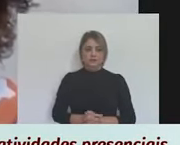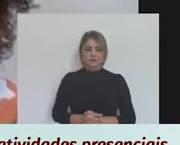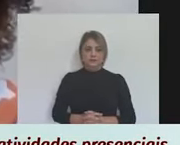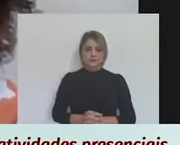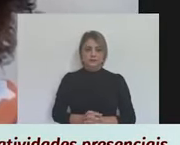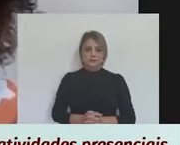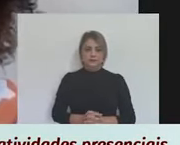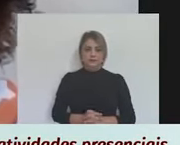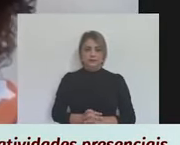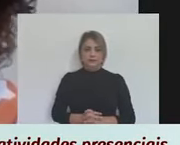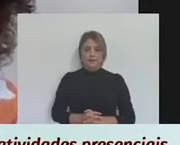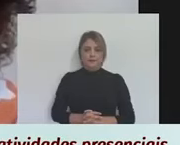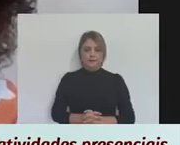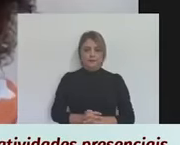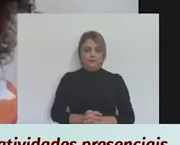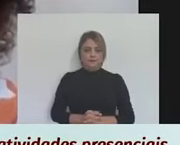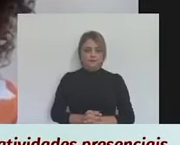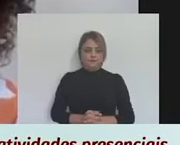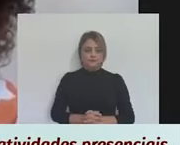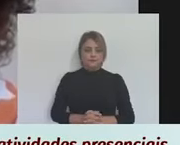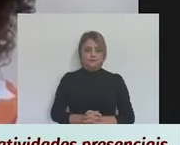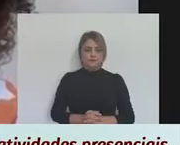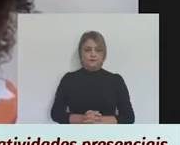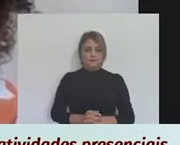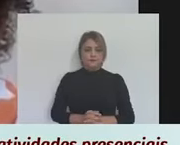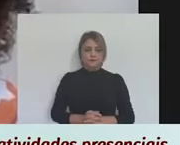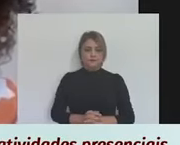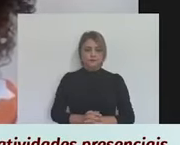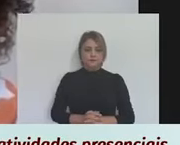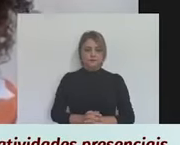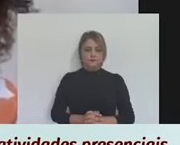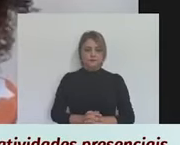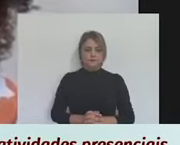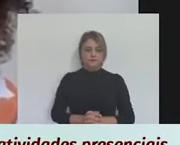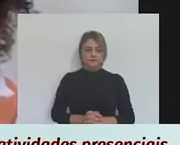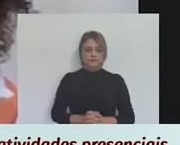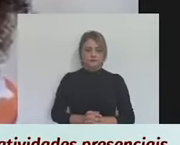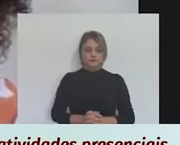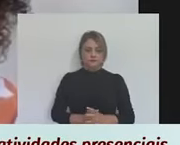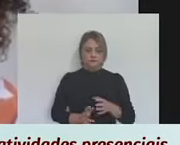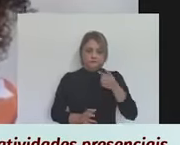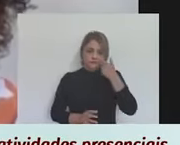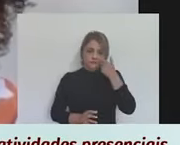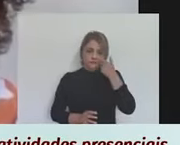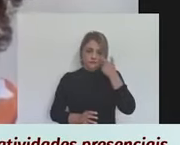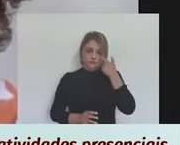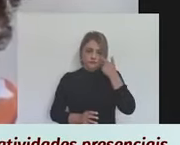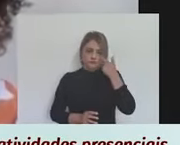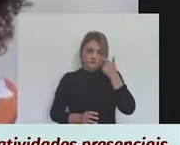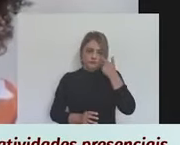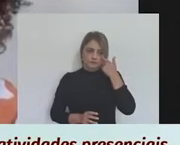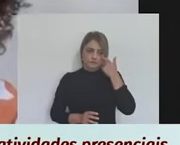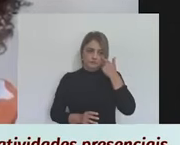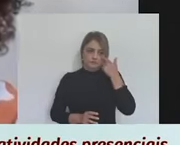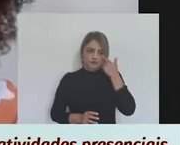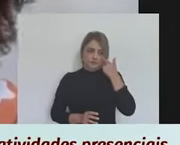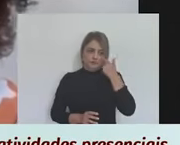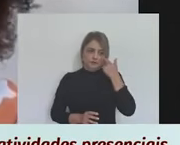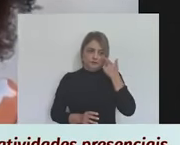colocar aí na rua quase 500 mil de pessoas. Então, o compromisso desse sindicato é com a